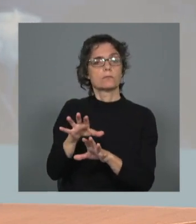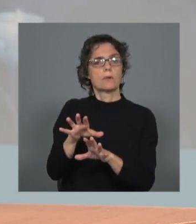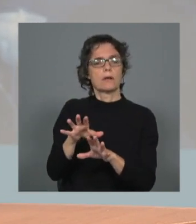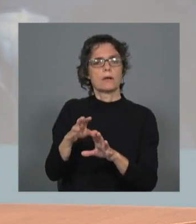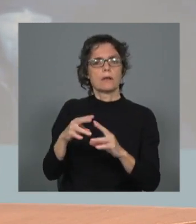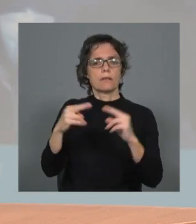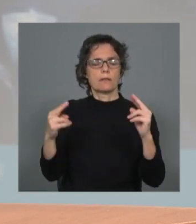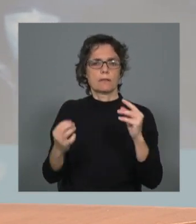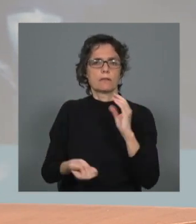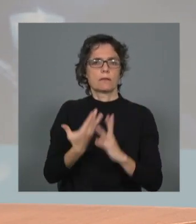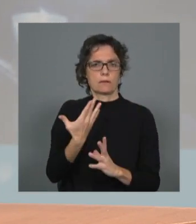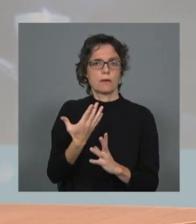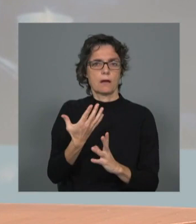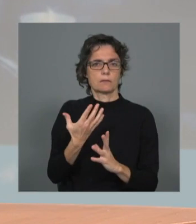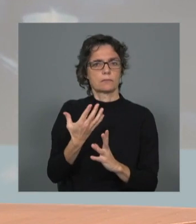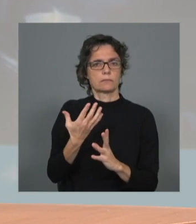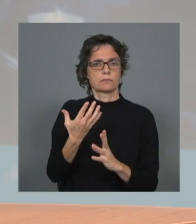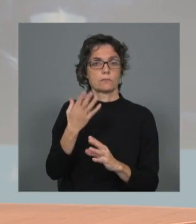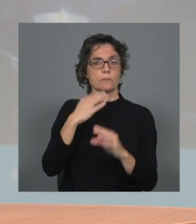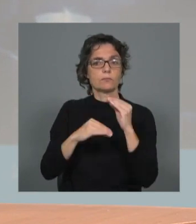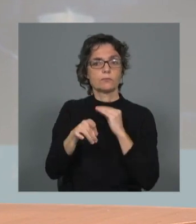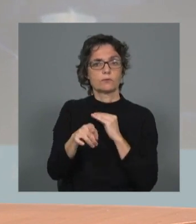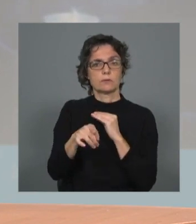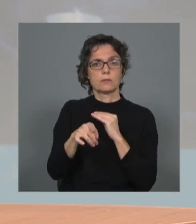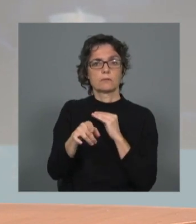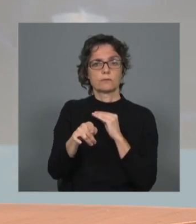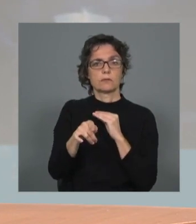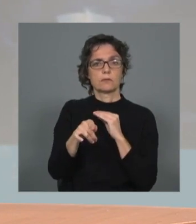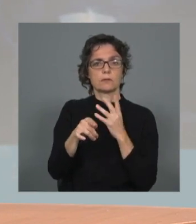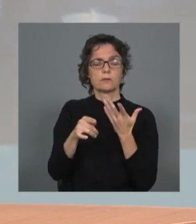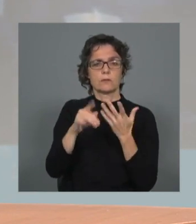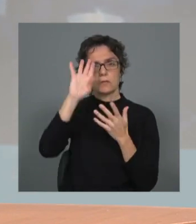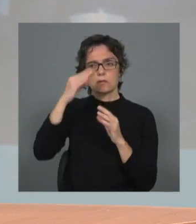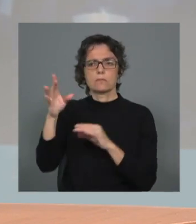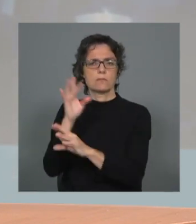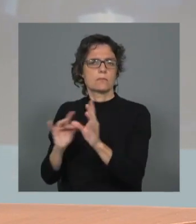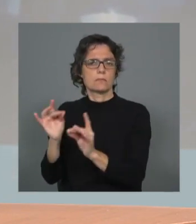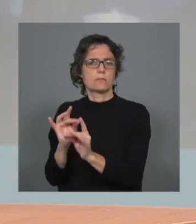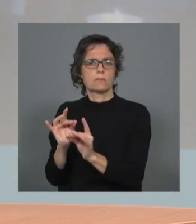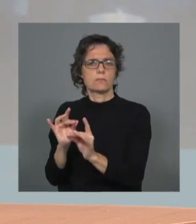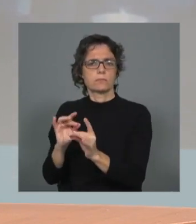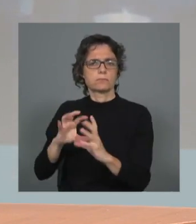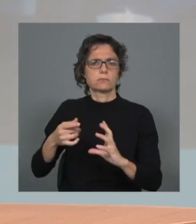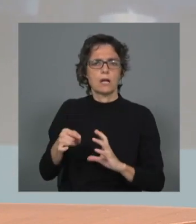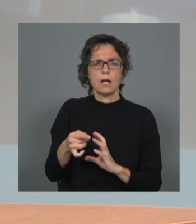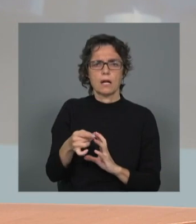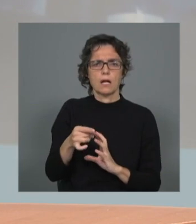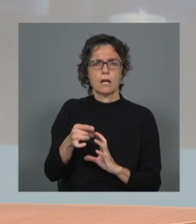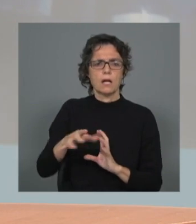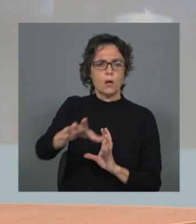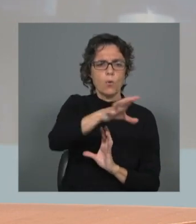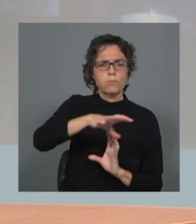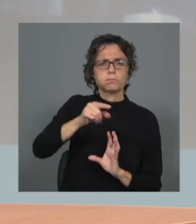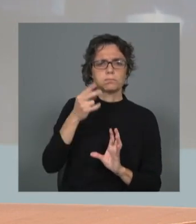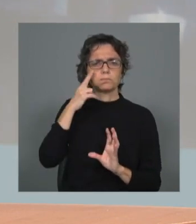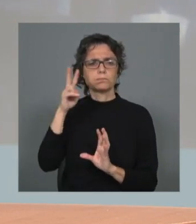maiores crises humanas, das maiores crises humanas neste momento. Portanto, a Europa tem de olhar para esta porta e tem de assumir uma